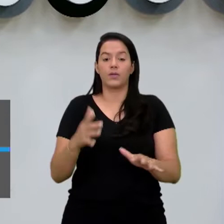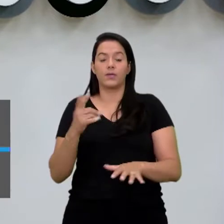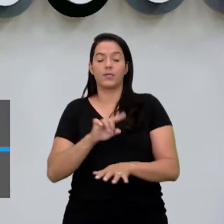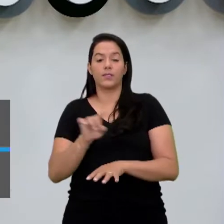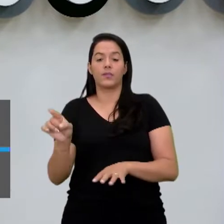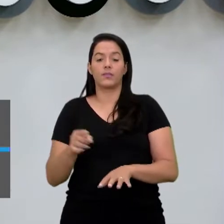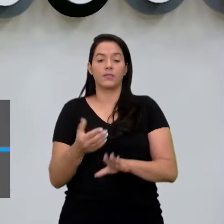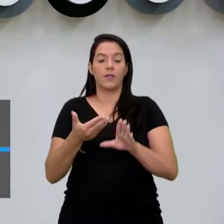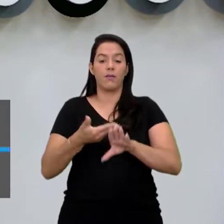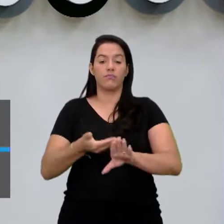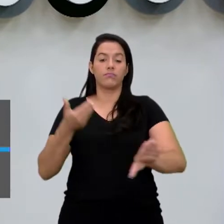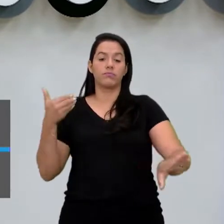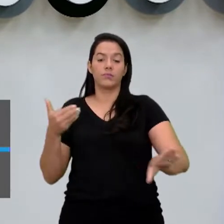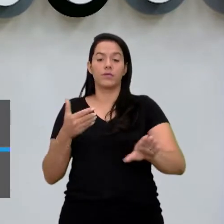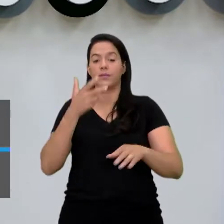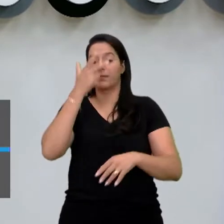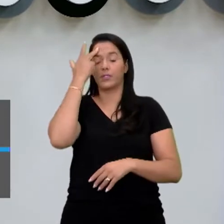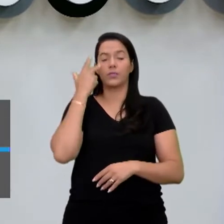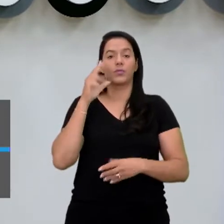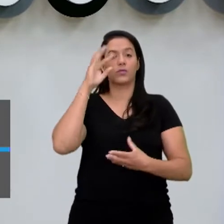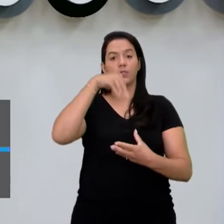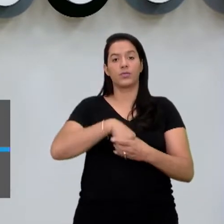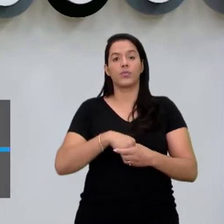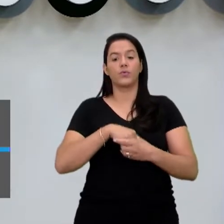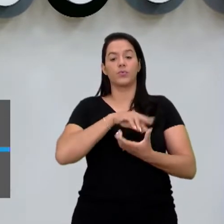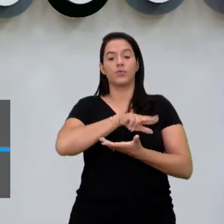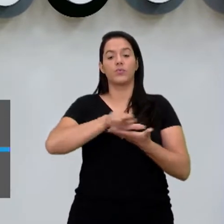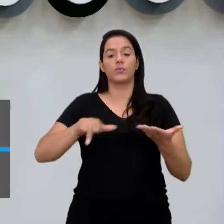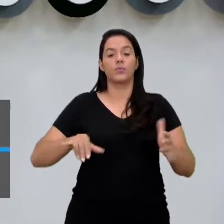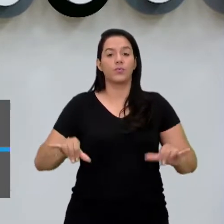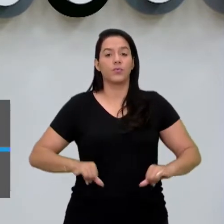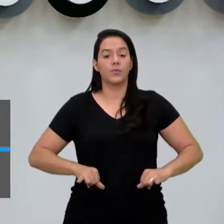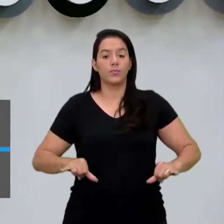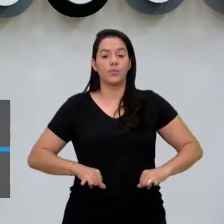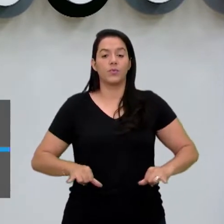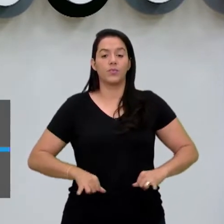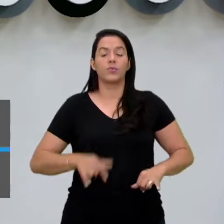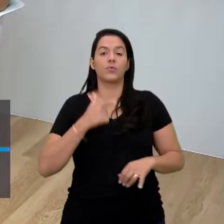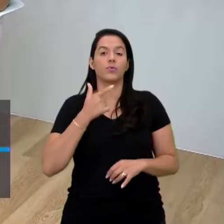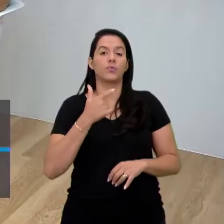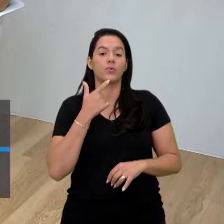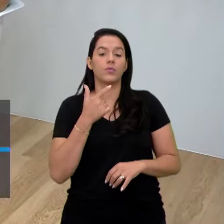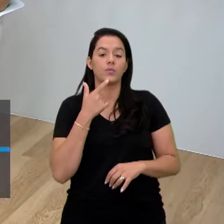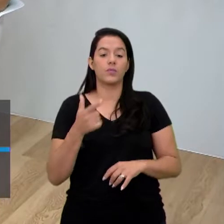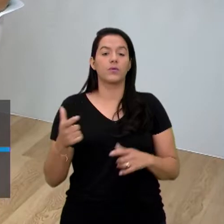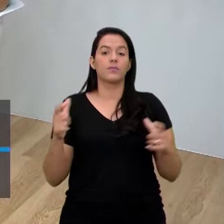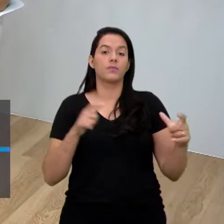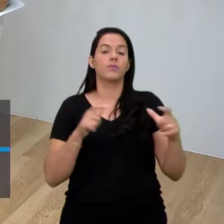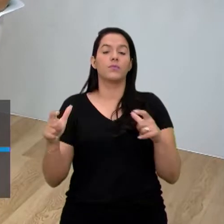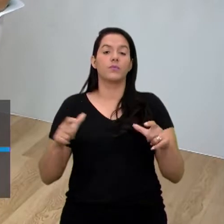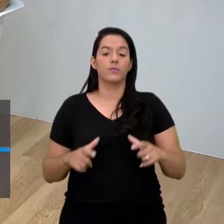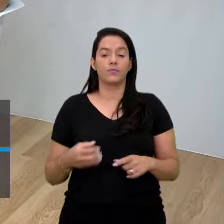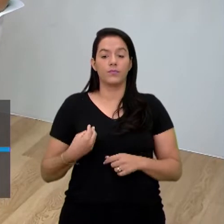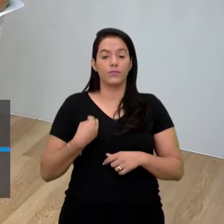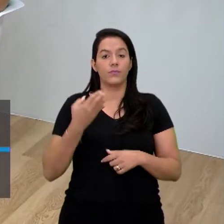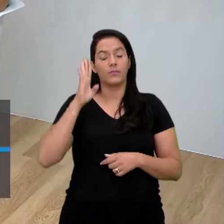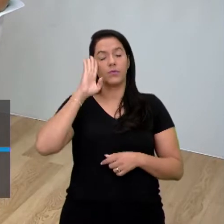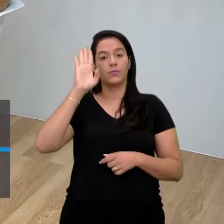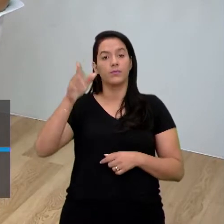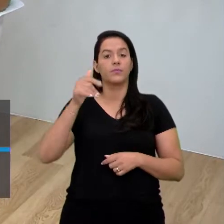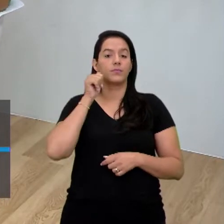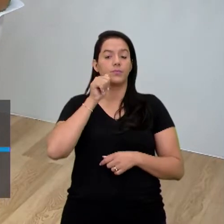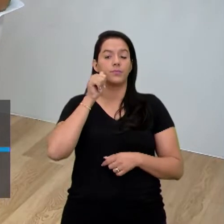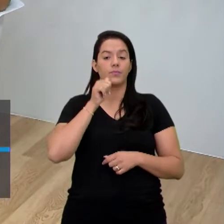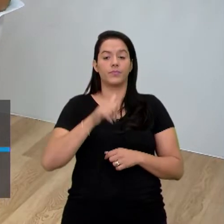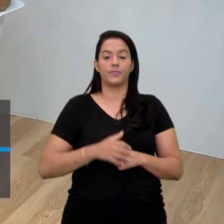brigados, e aí você vê pessoas que estão numa situação de fragilidade que não tem para onde correr. Principalmente as mulheres. Principalmente mulheres. Quando a gente